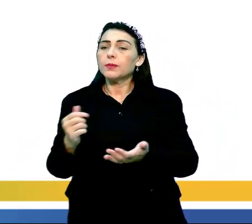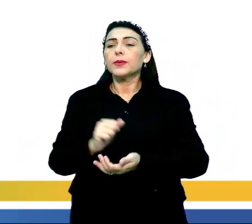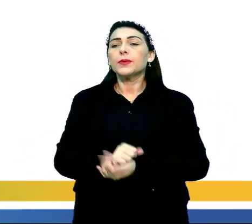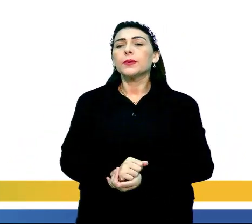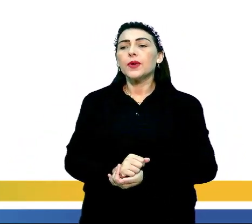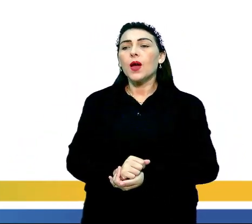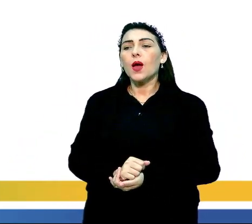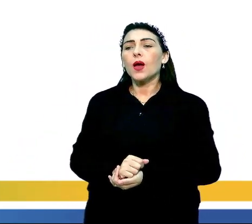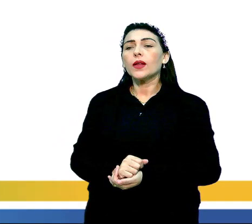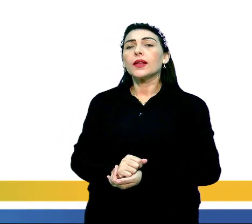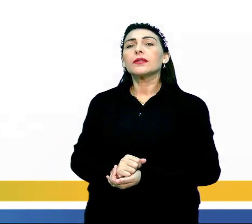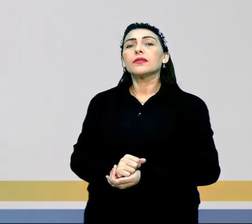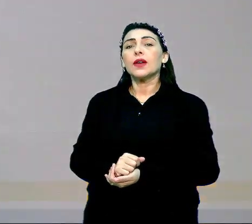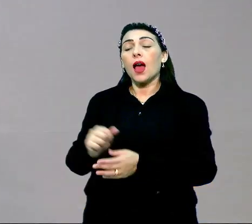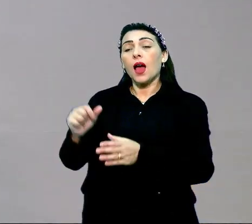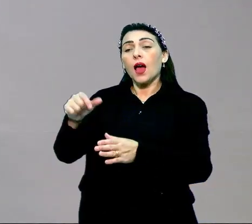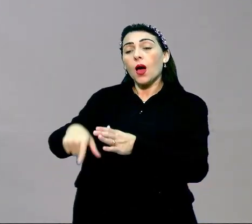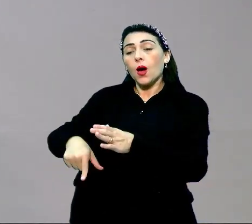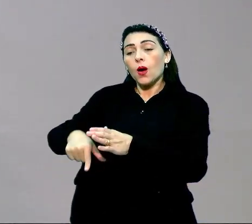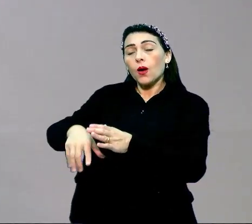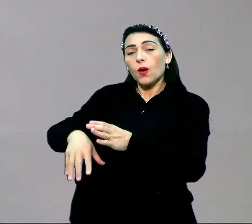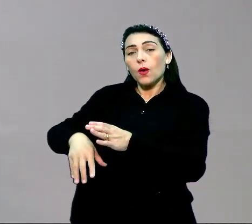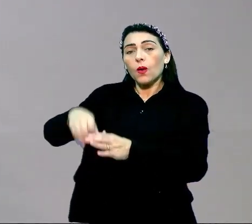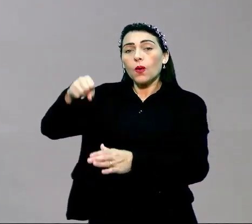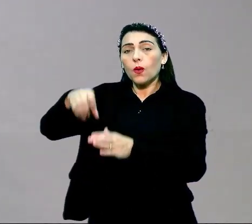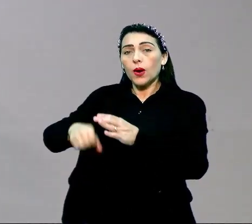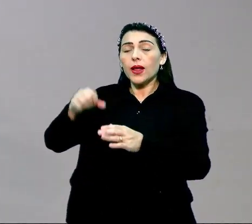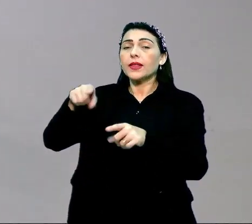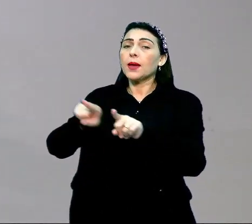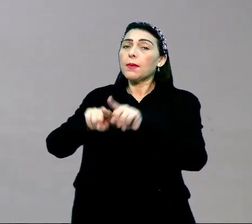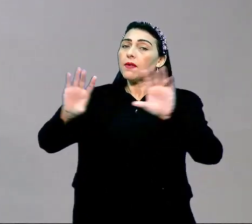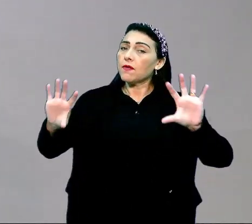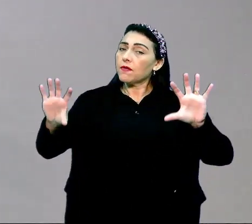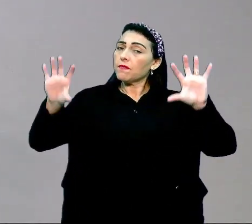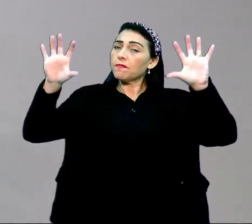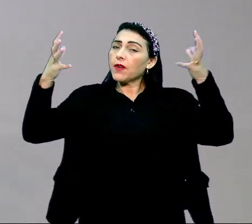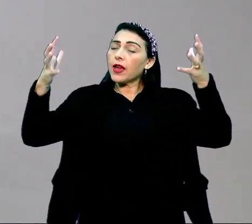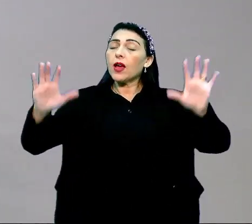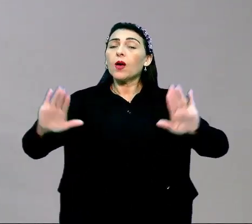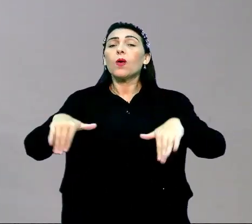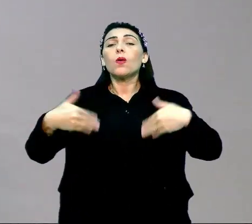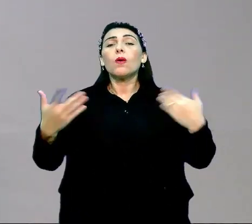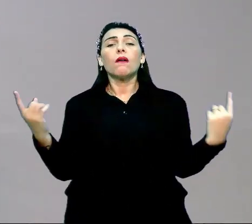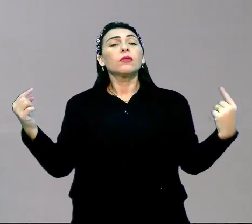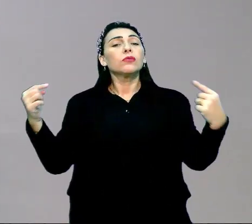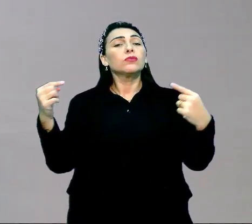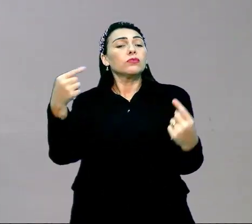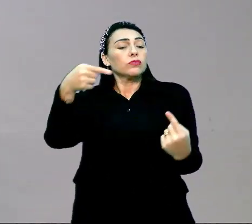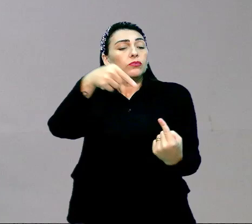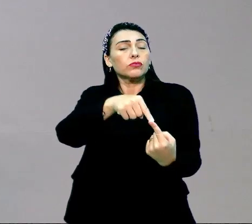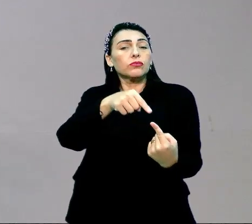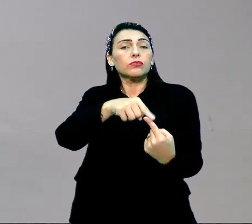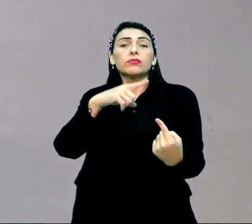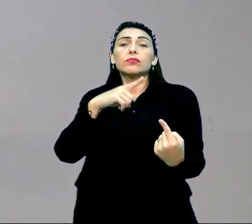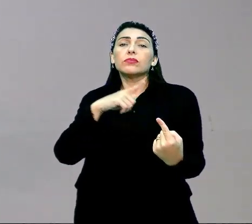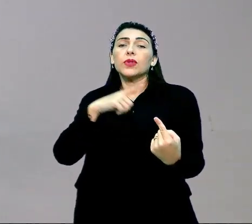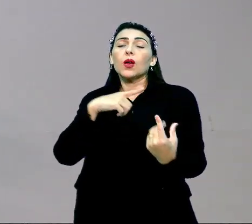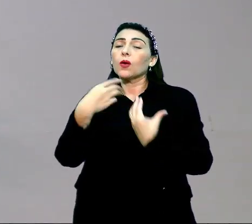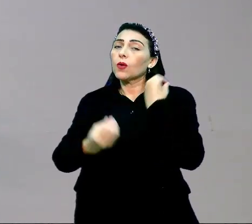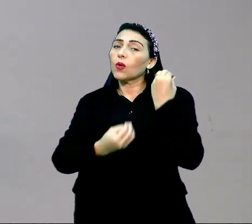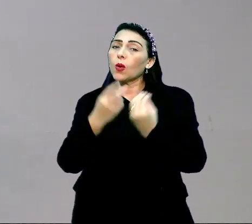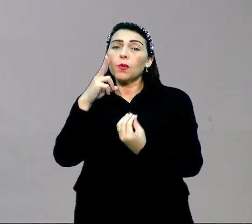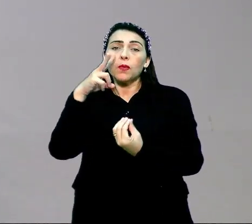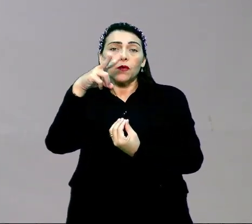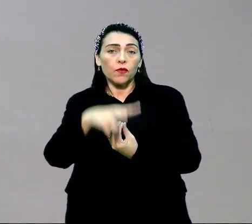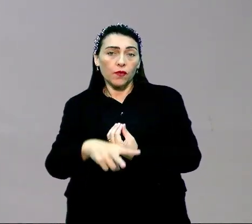plebe, colheita e celebração. Volta para mim. Qual é o sentido geral aqui? A gente tem o direcionamento de como vem